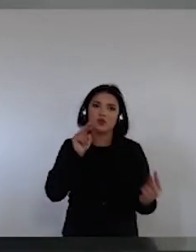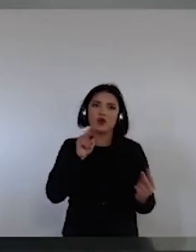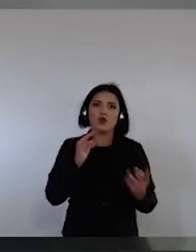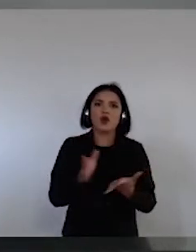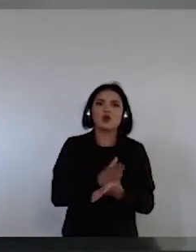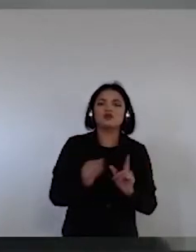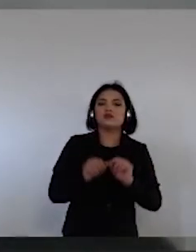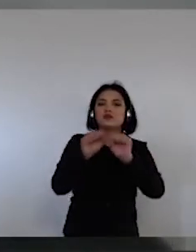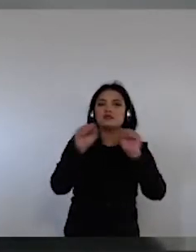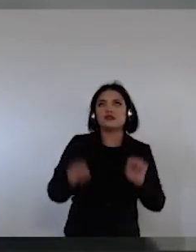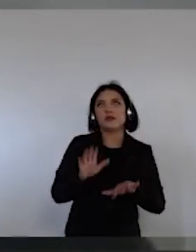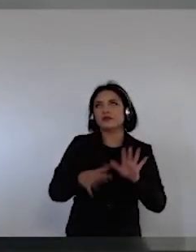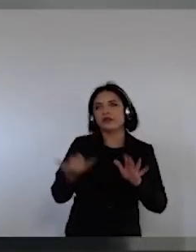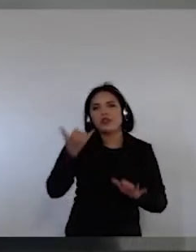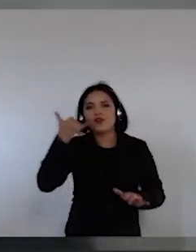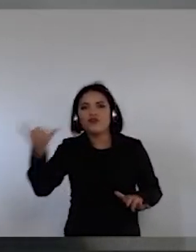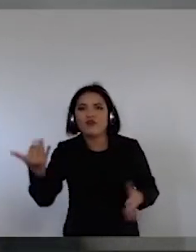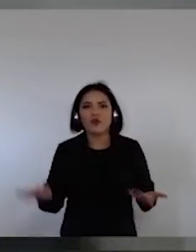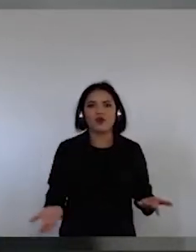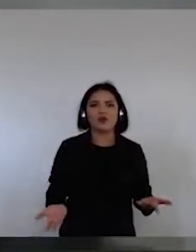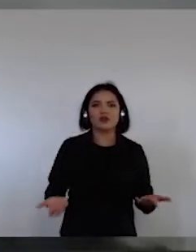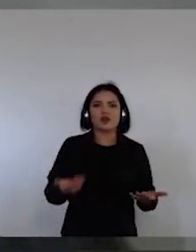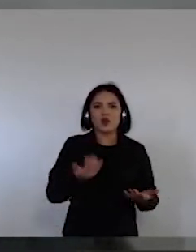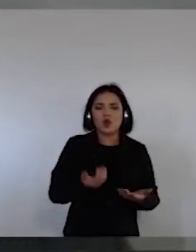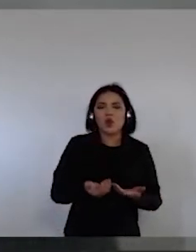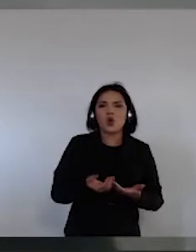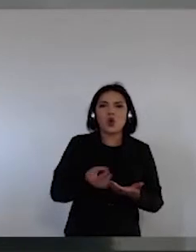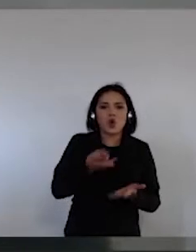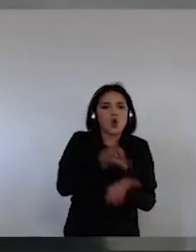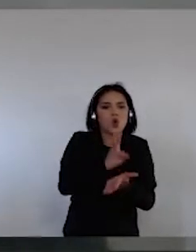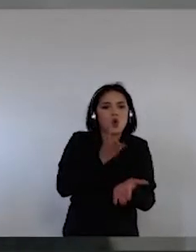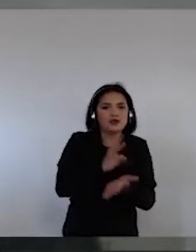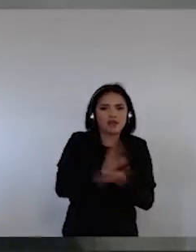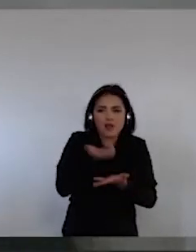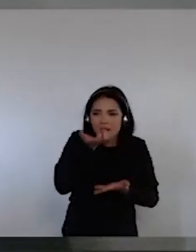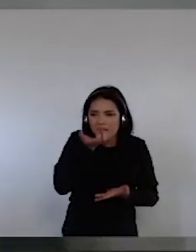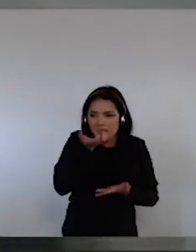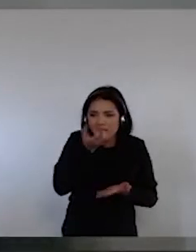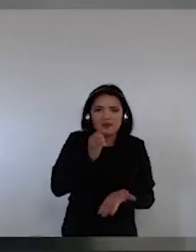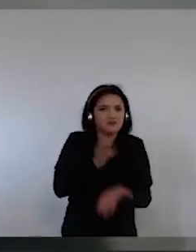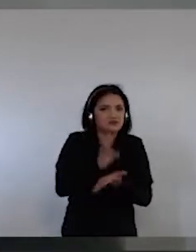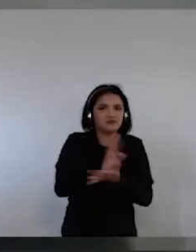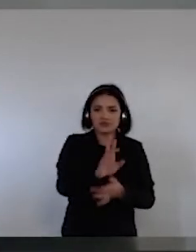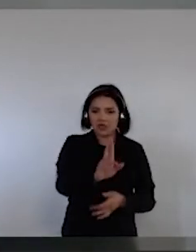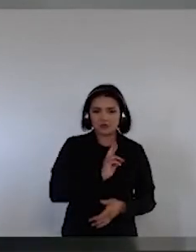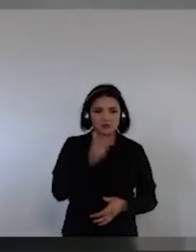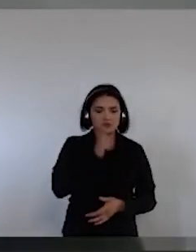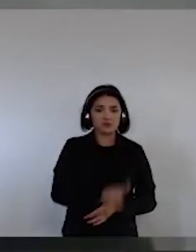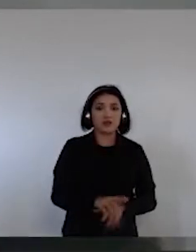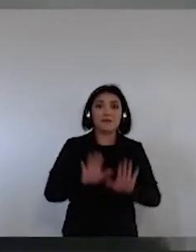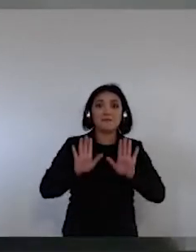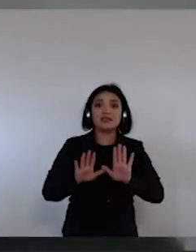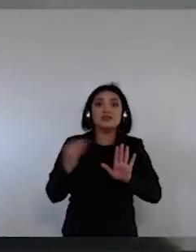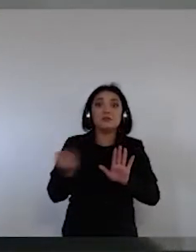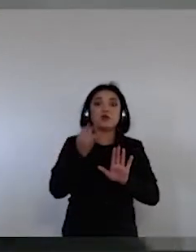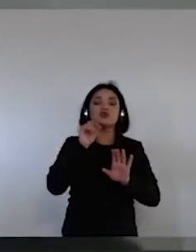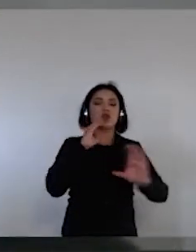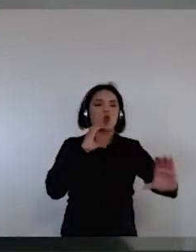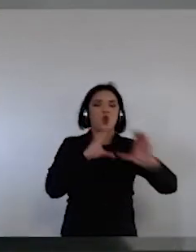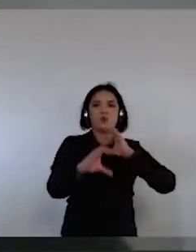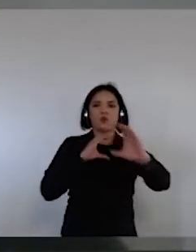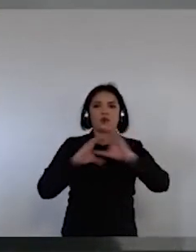audiências, recebendo uma vez por semana ou 2 vezes por semana, marcando um dia. Alguns ministros fazem assim. Eu me lembro agora, por exemplo, do